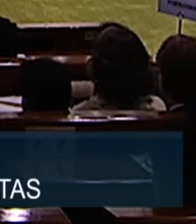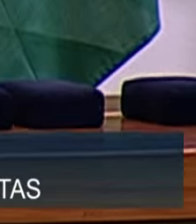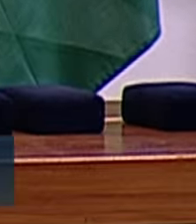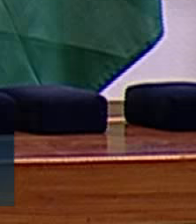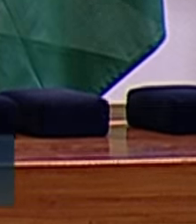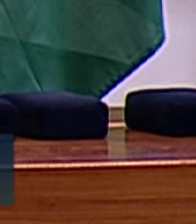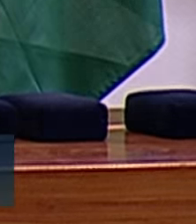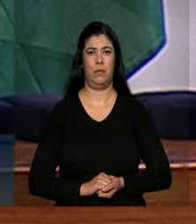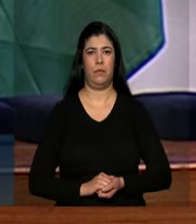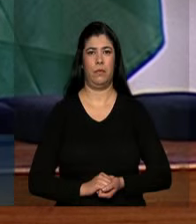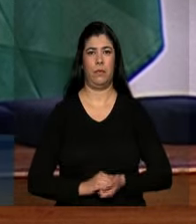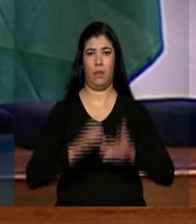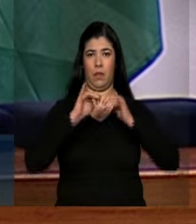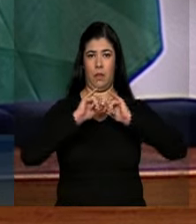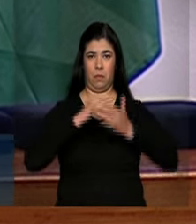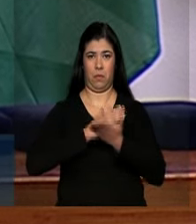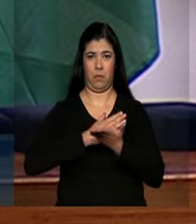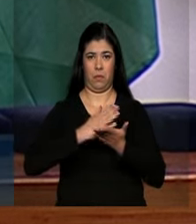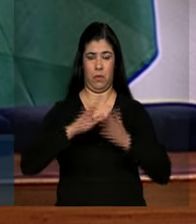Declaro aberta a cerimônia.